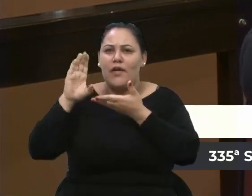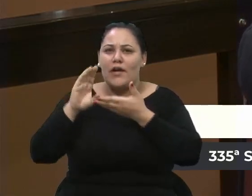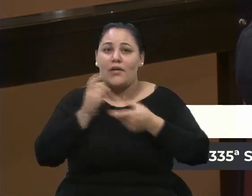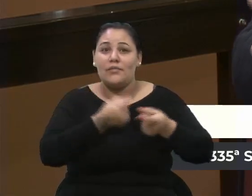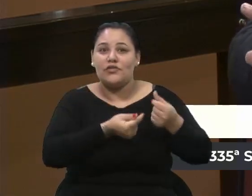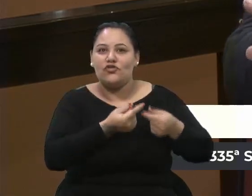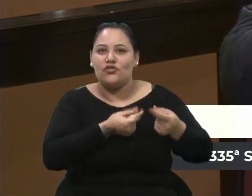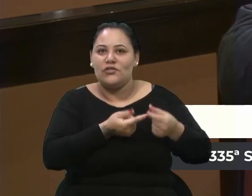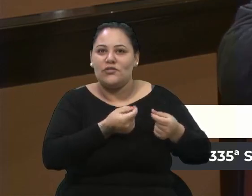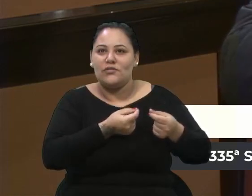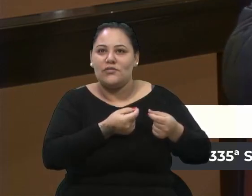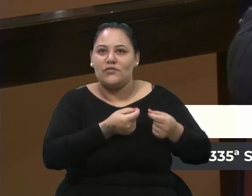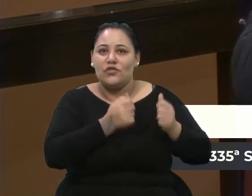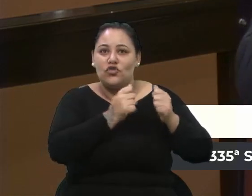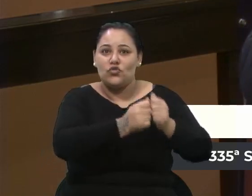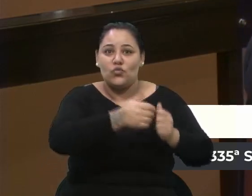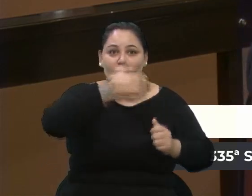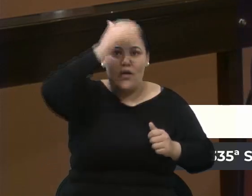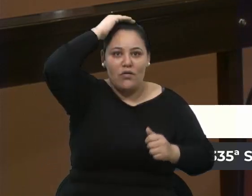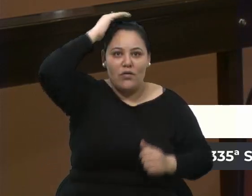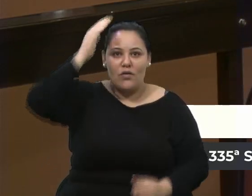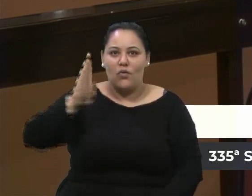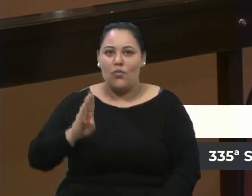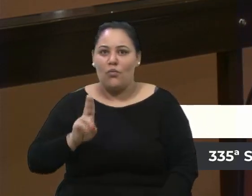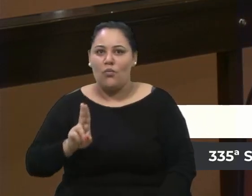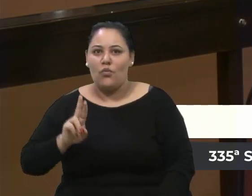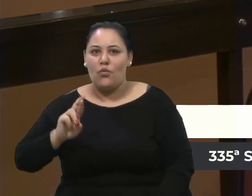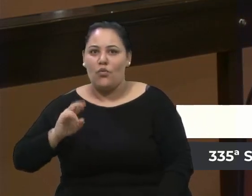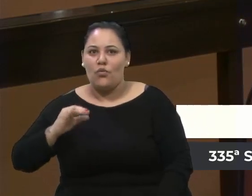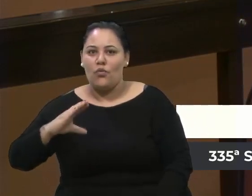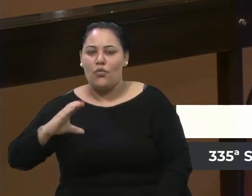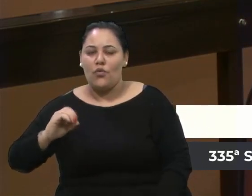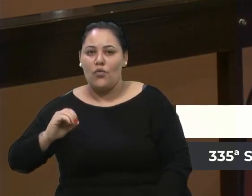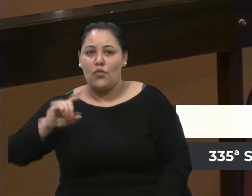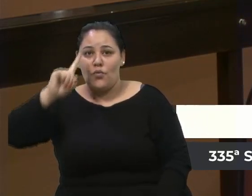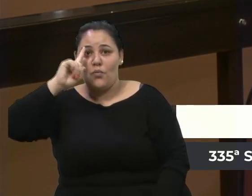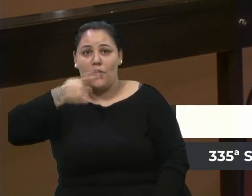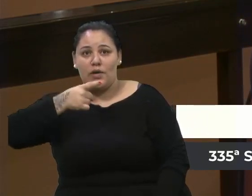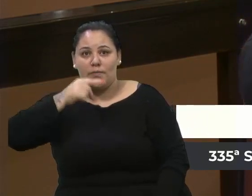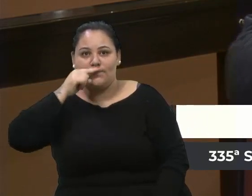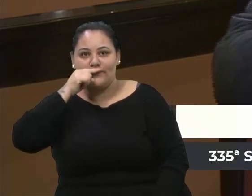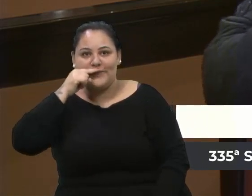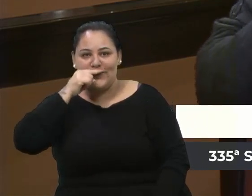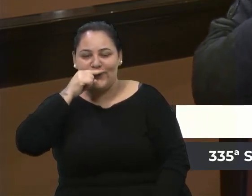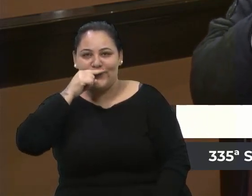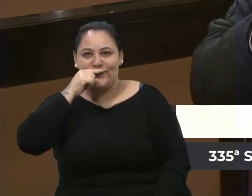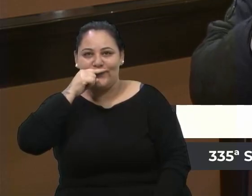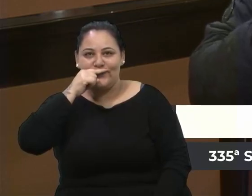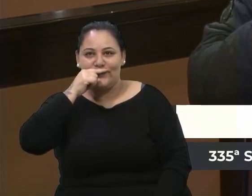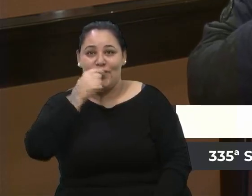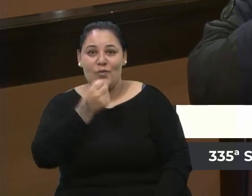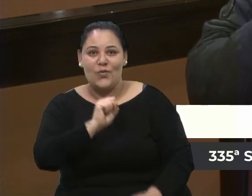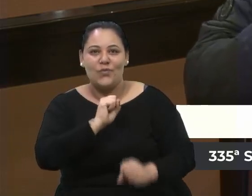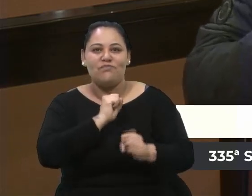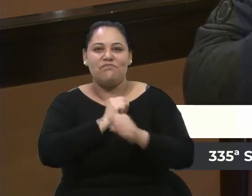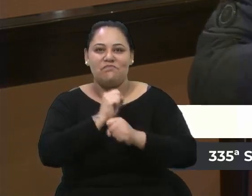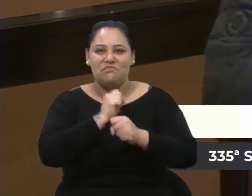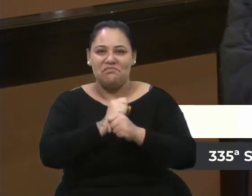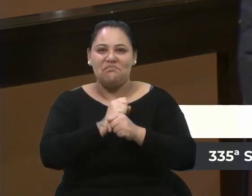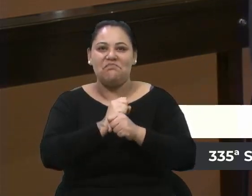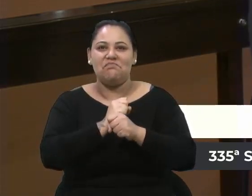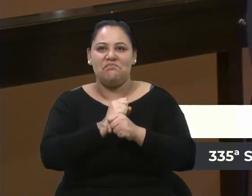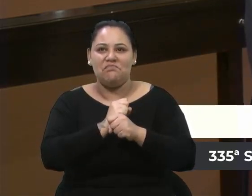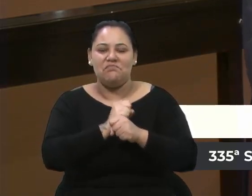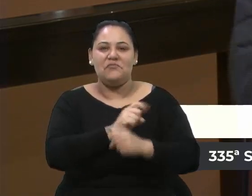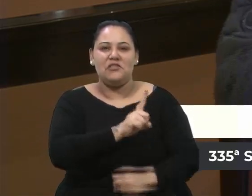Alceu e Burigon, com o comando do prefeito Sartori, que em 8 anos fez